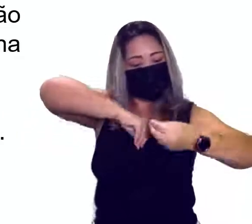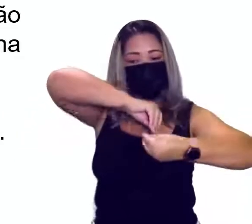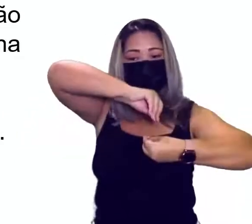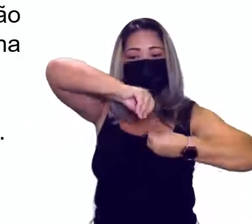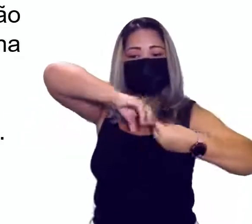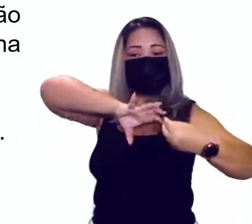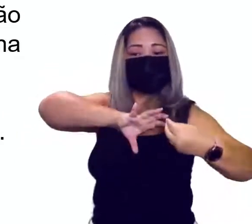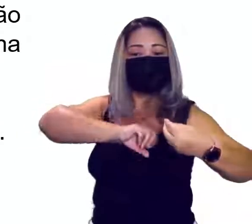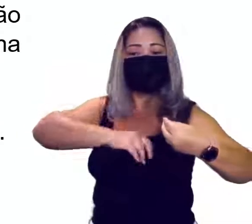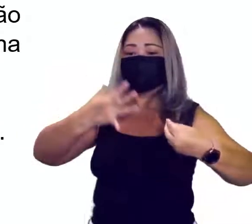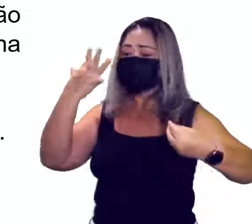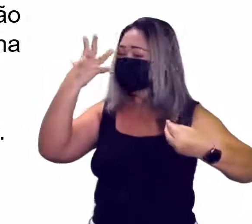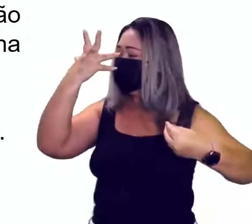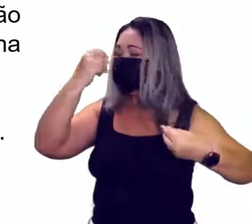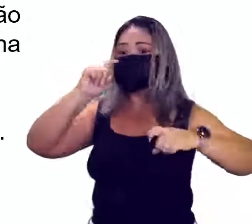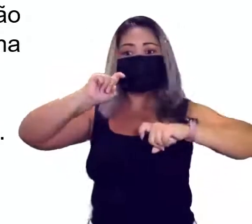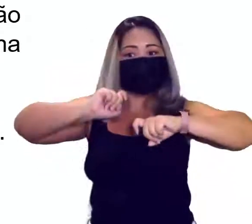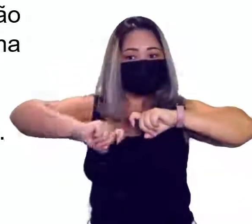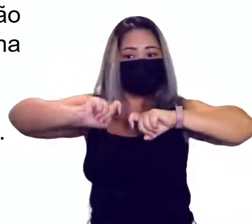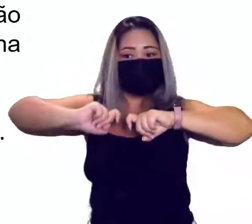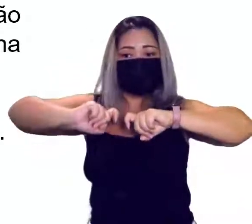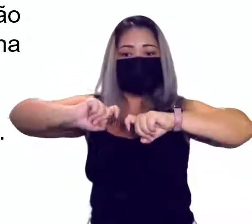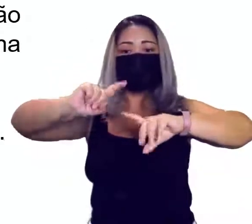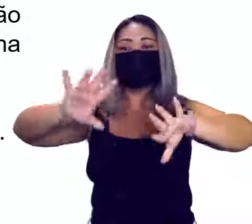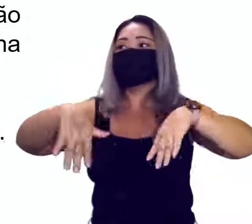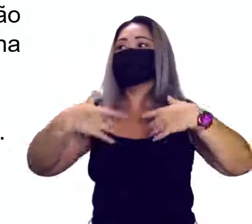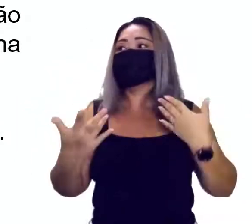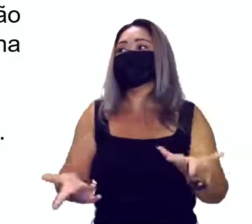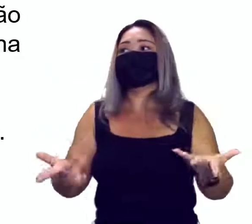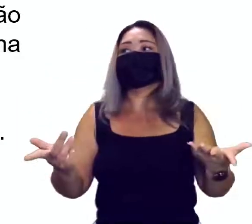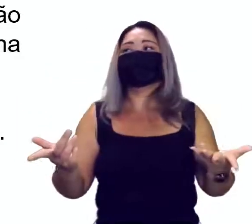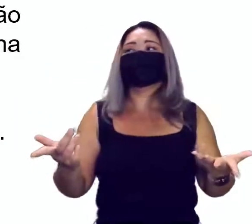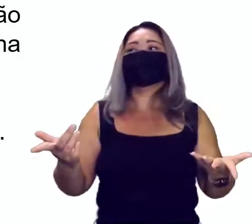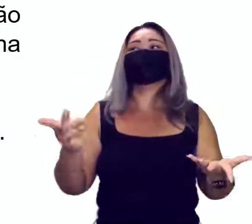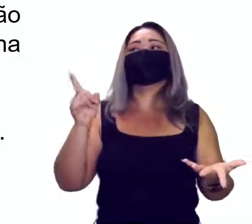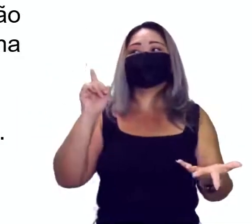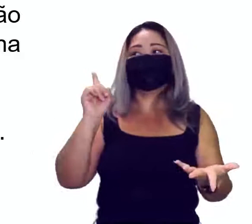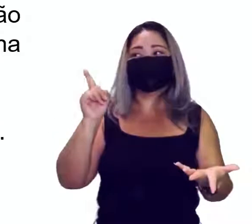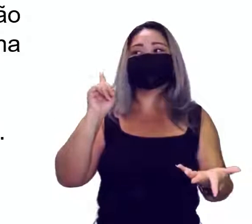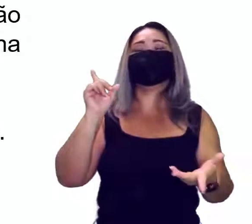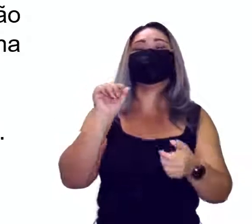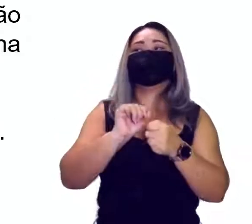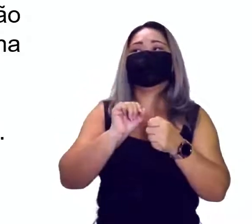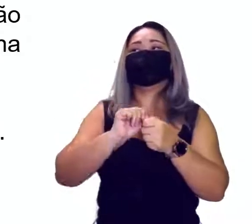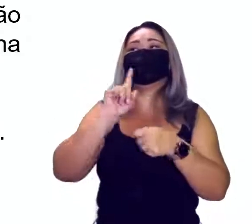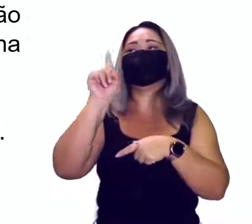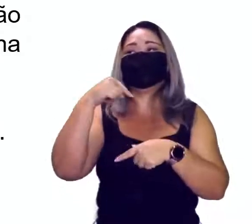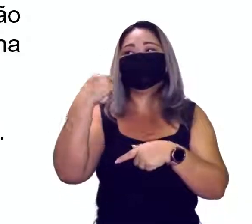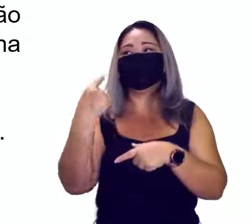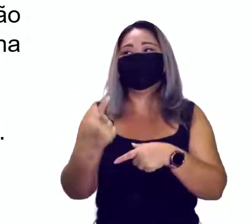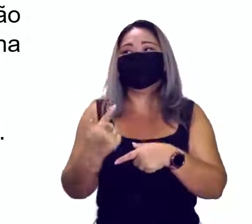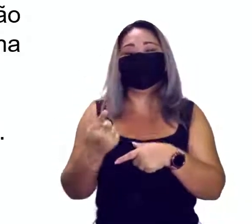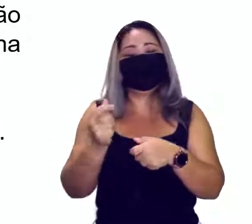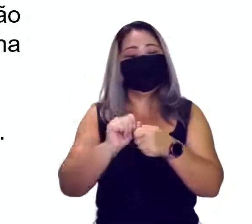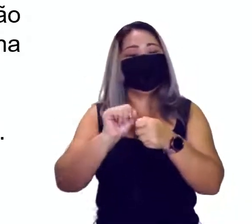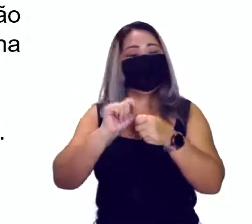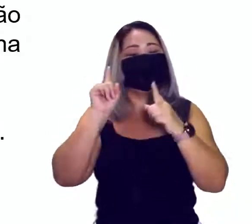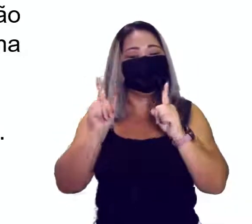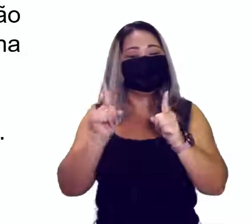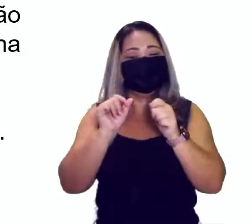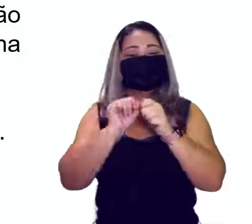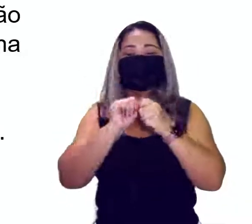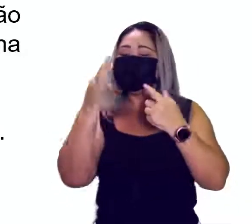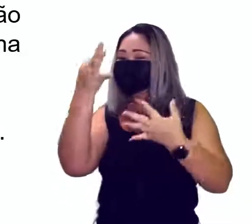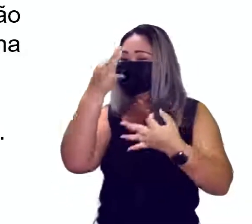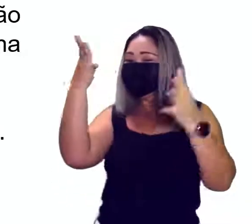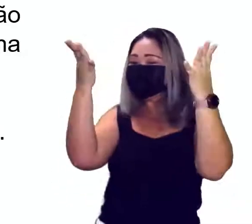O belo e a sexualidade. Ela foi considerada a personificação do ideal de beleza, a